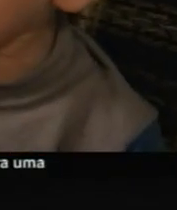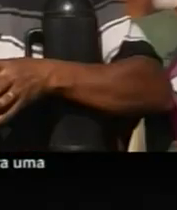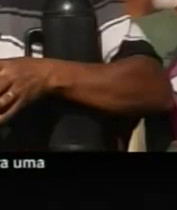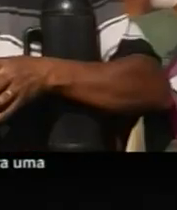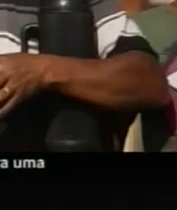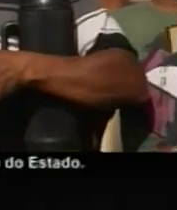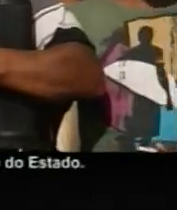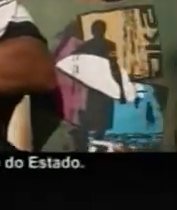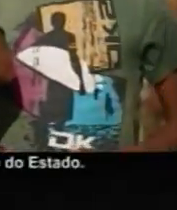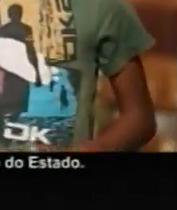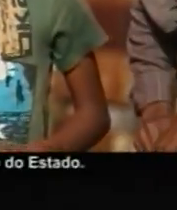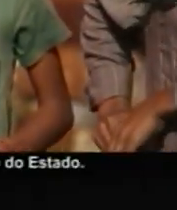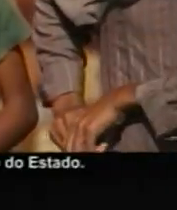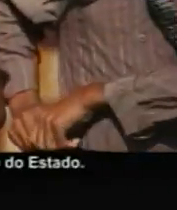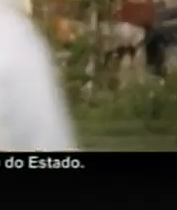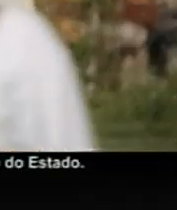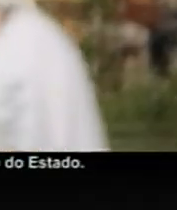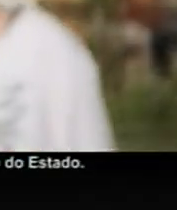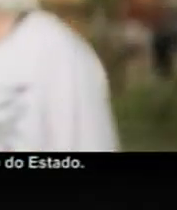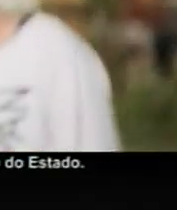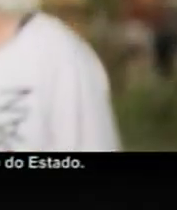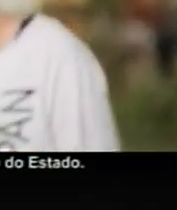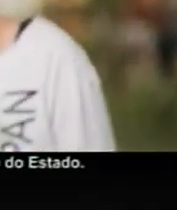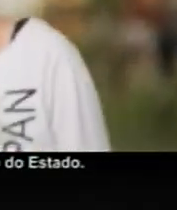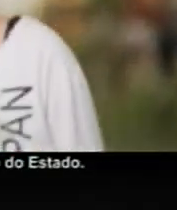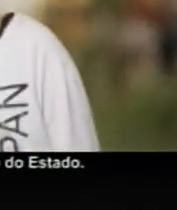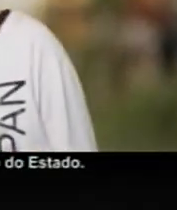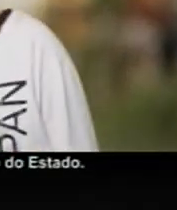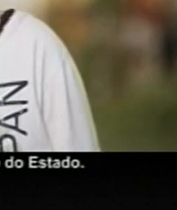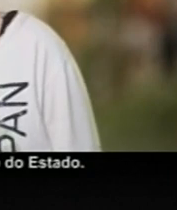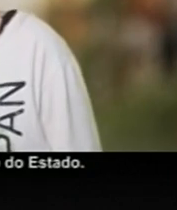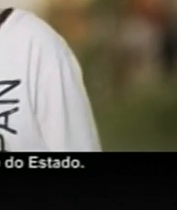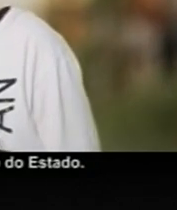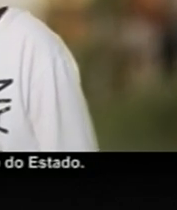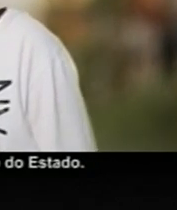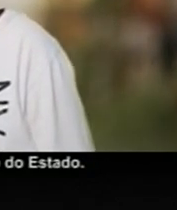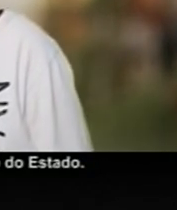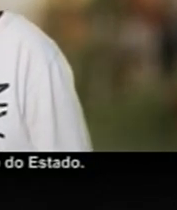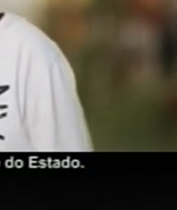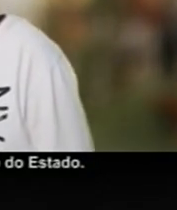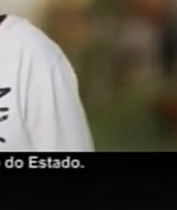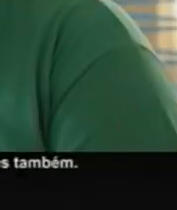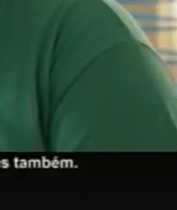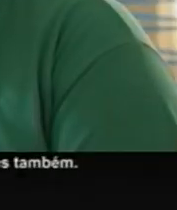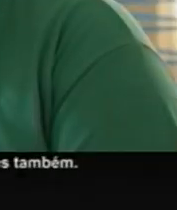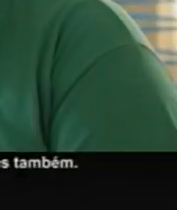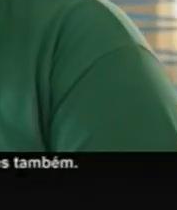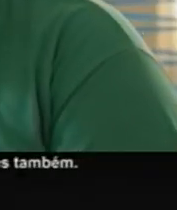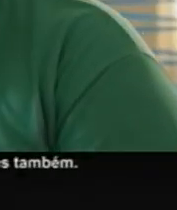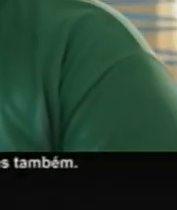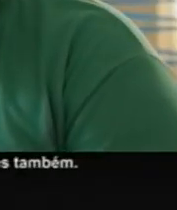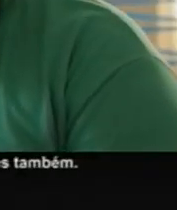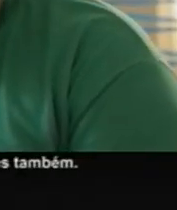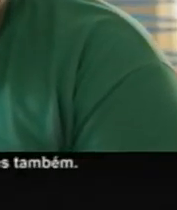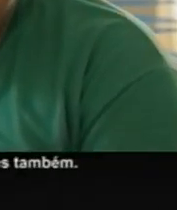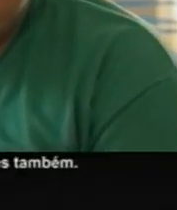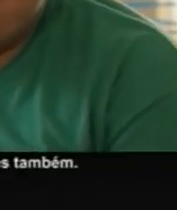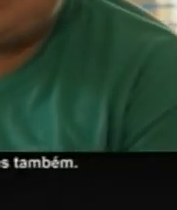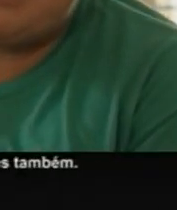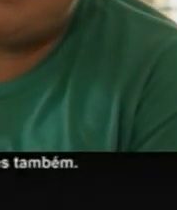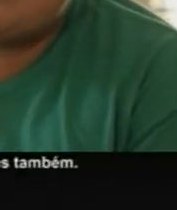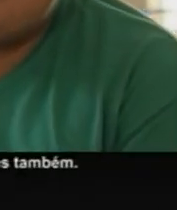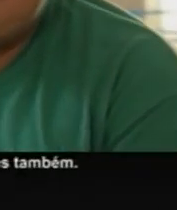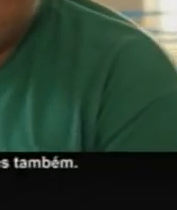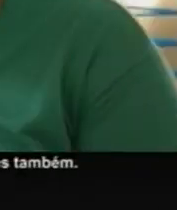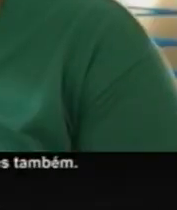novo passo para uma vida melhor com RS Mais Igual do Governo do Estado. Agora, graças a Deus, eu consigo dar